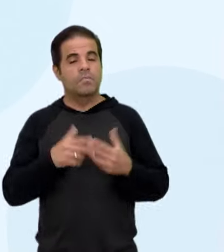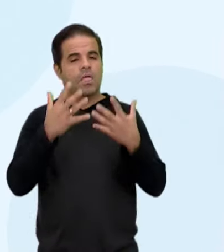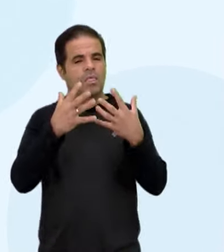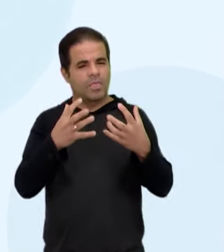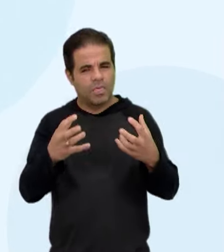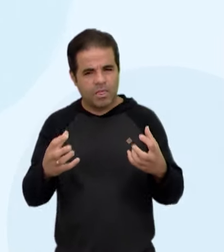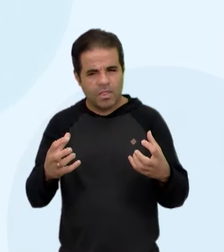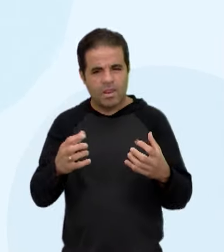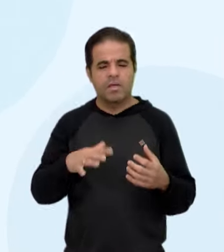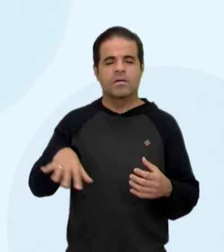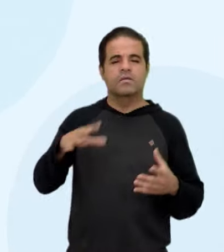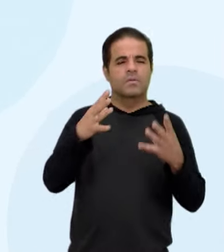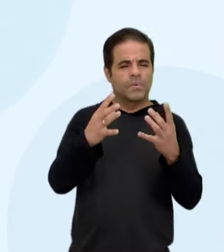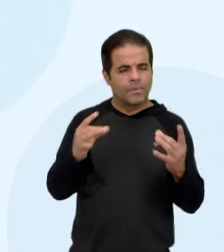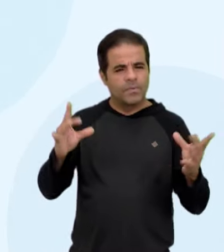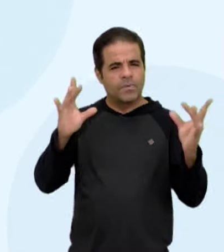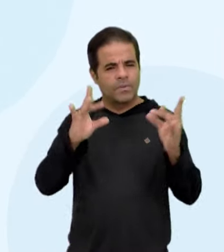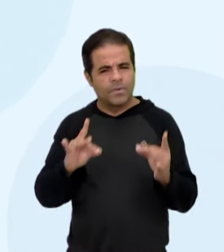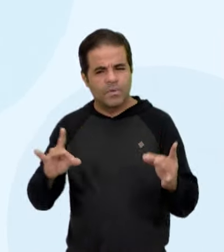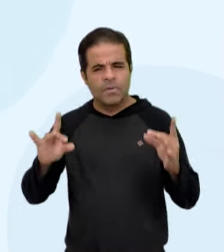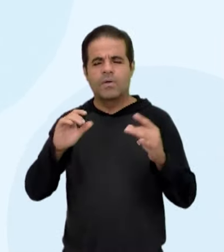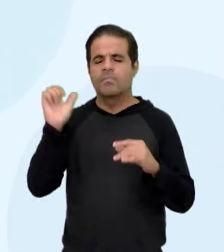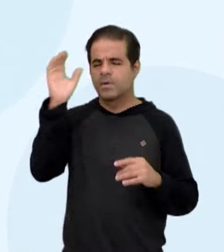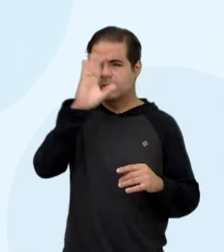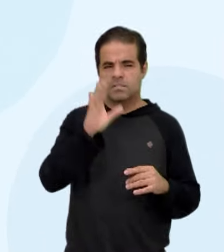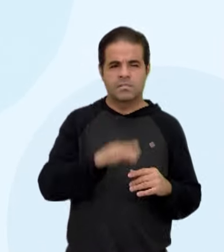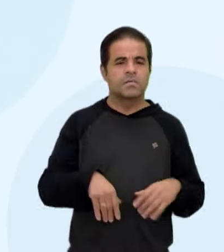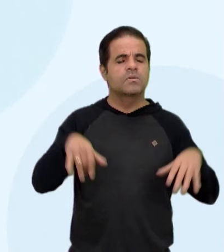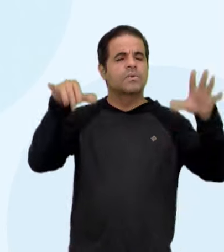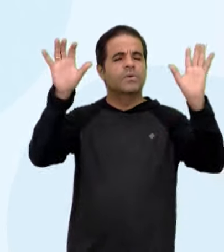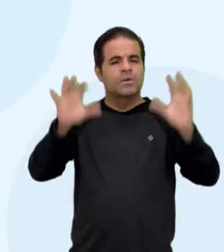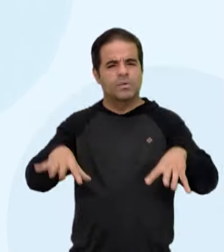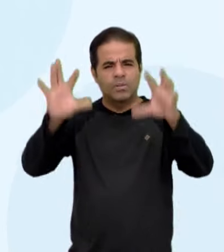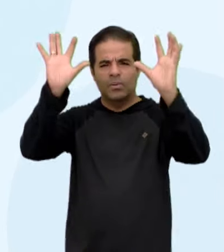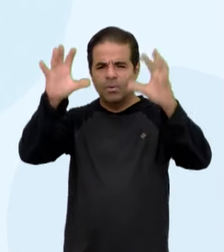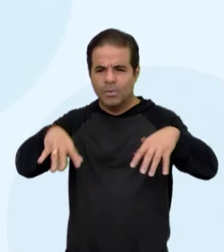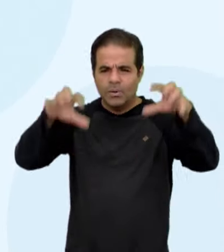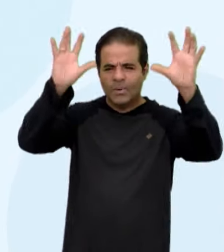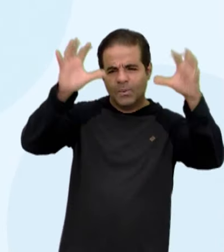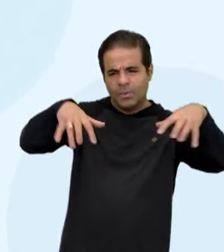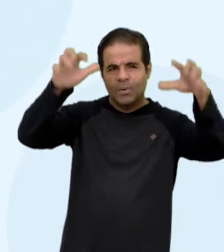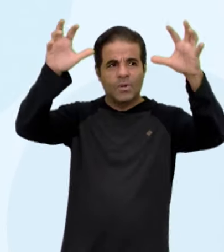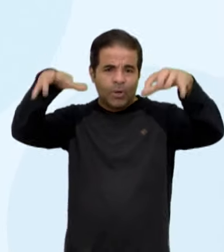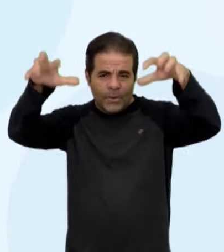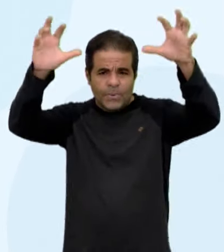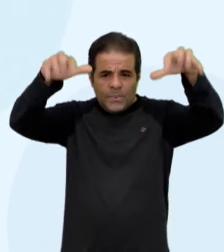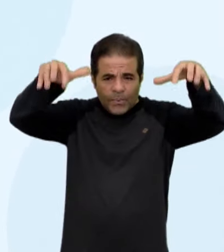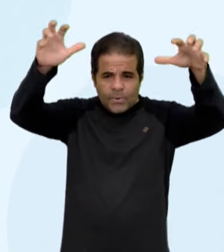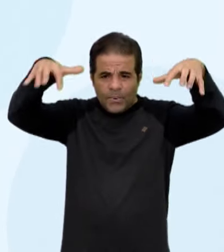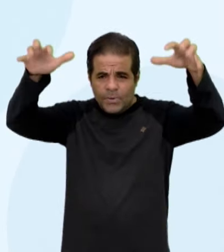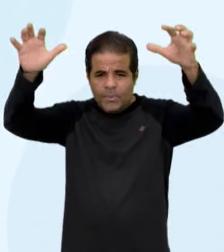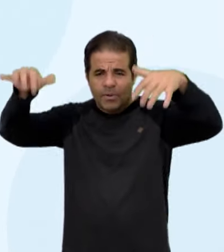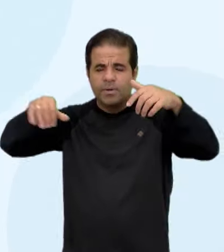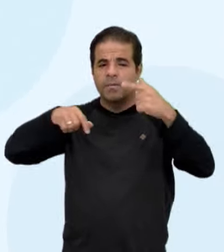exemplo, aqui do nosso território brasileiro, das chuvas, tá? Por quê? Se vocês perceberem aqui na nossa telinha,